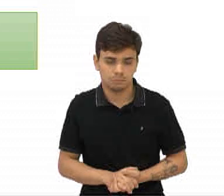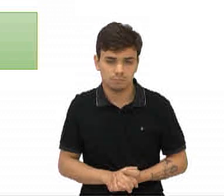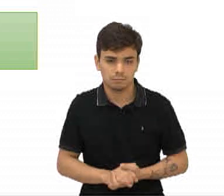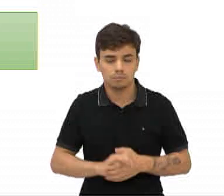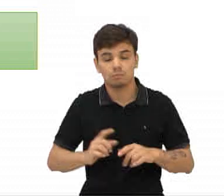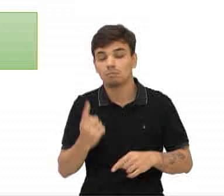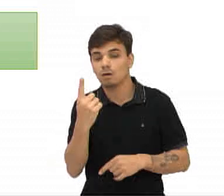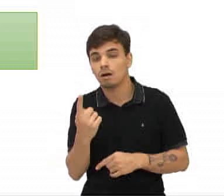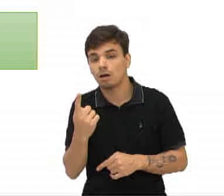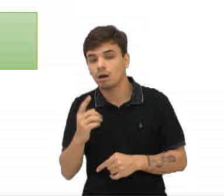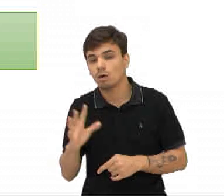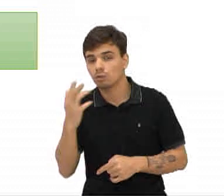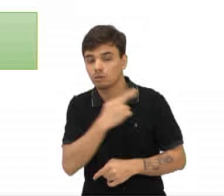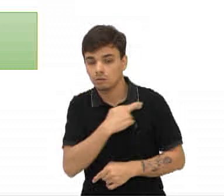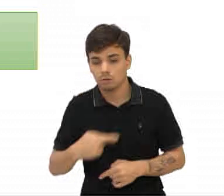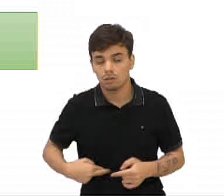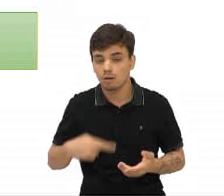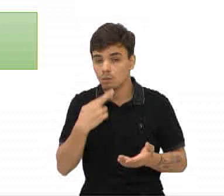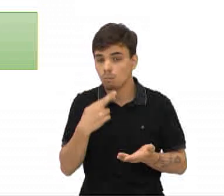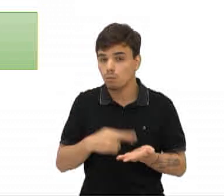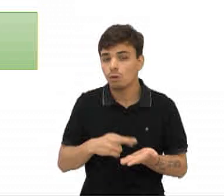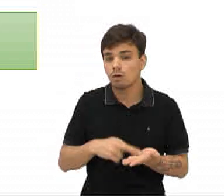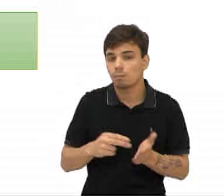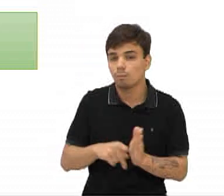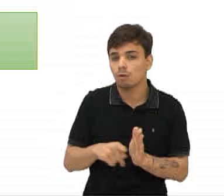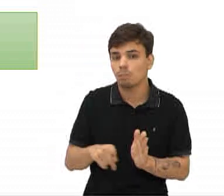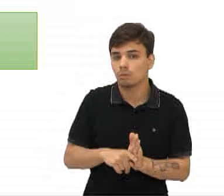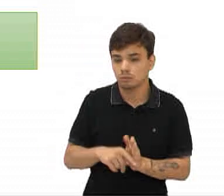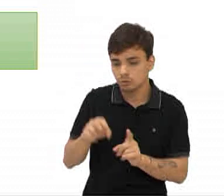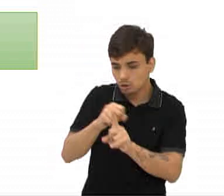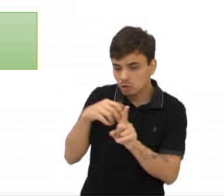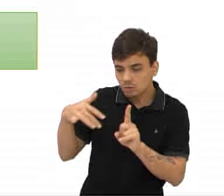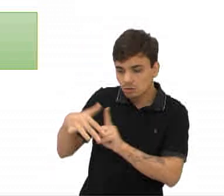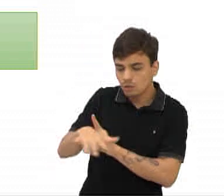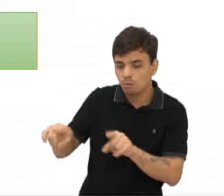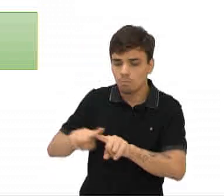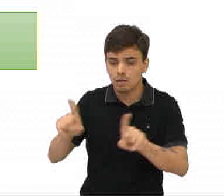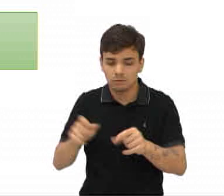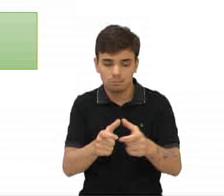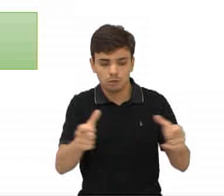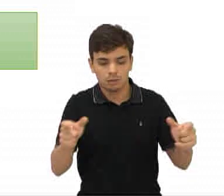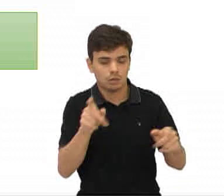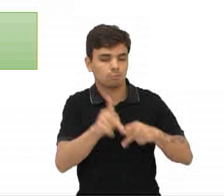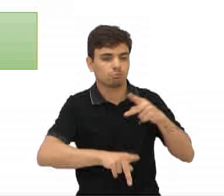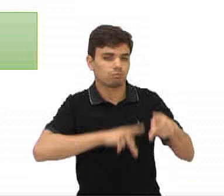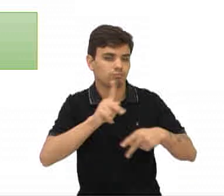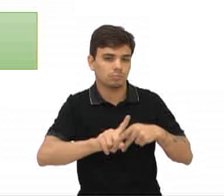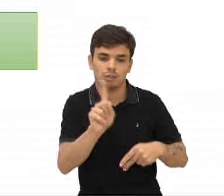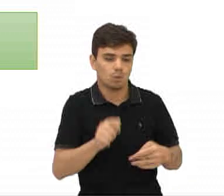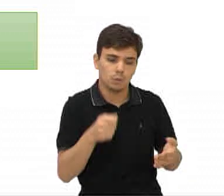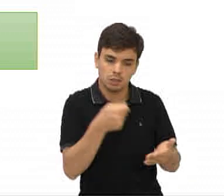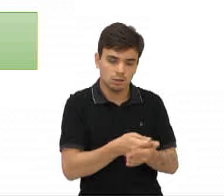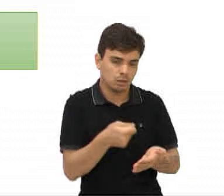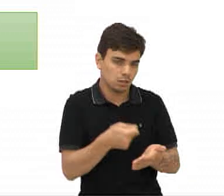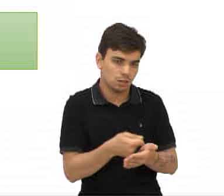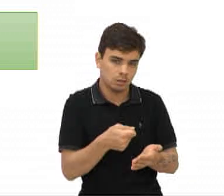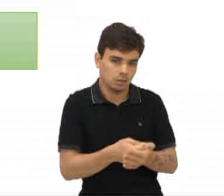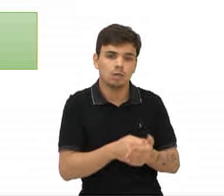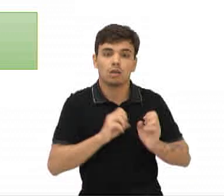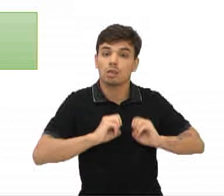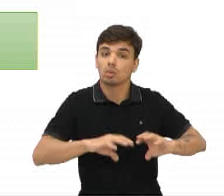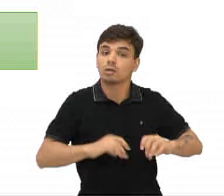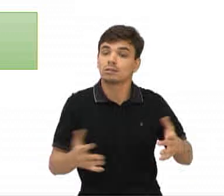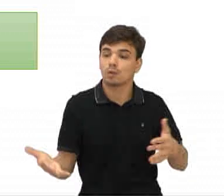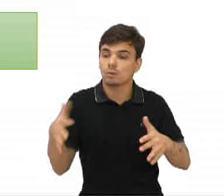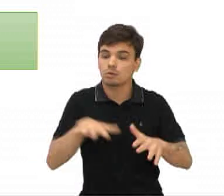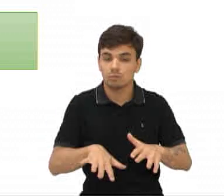governantes respondem aos anseios sociais e grande parte da população não exige uma educação inclusiva